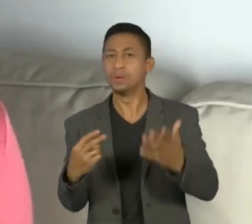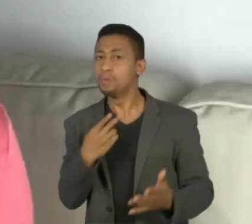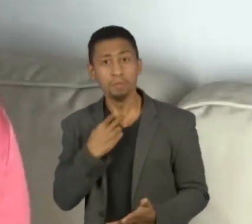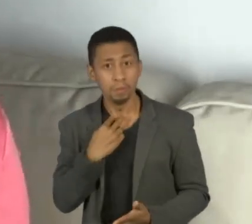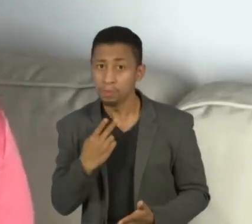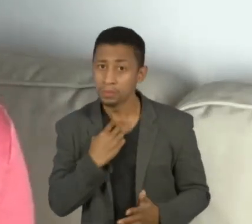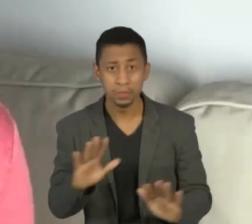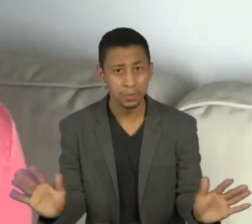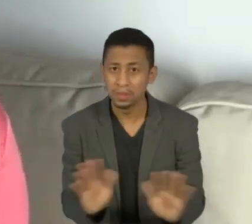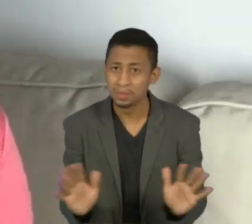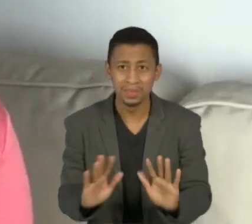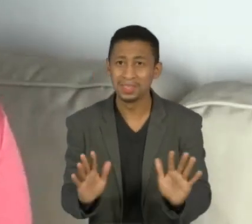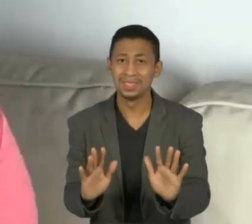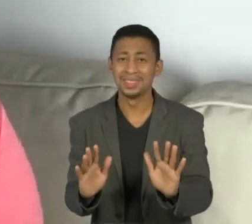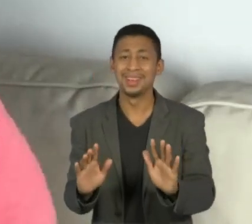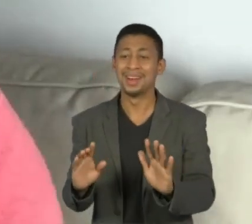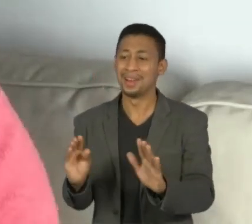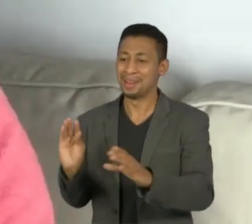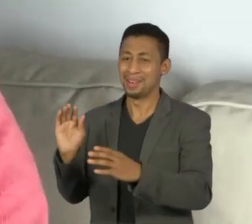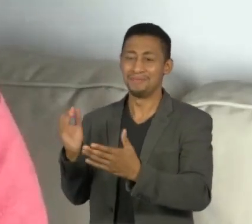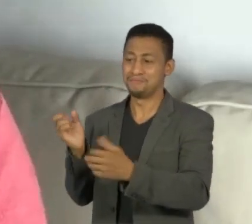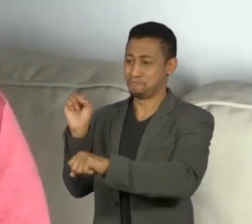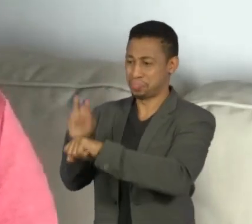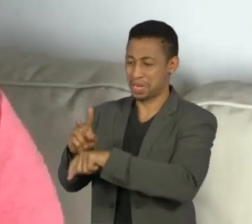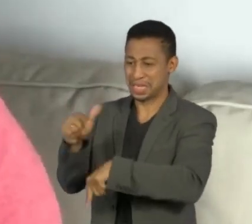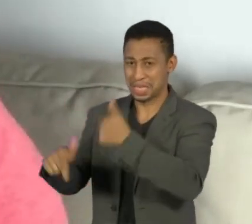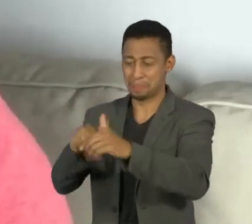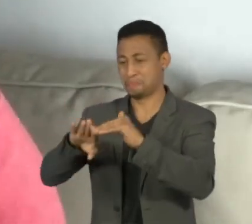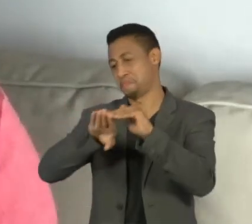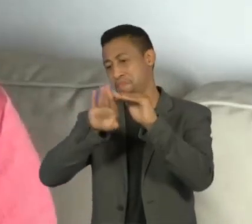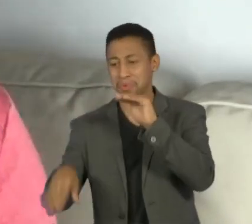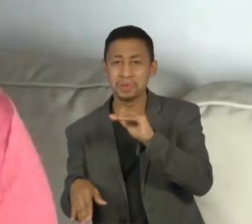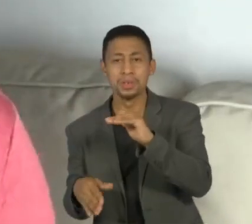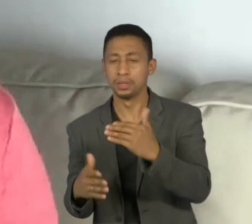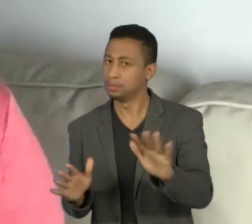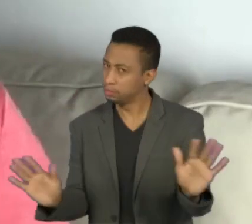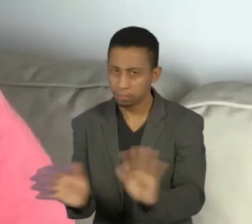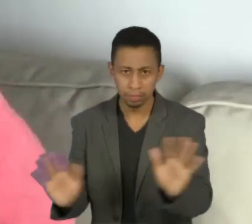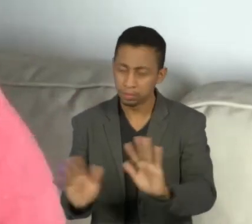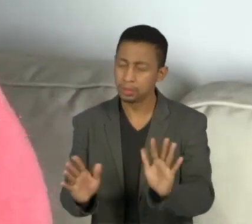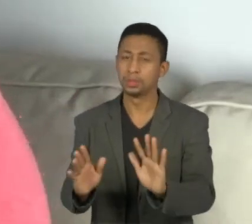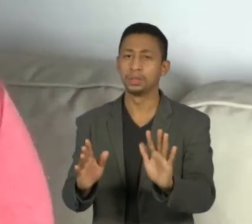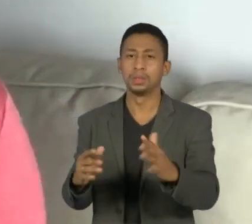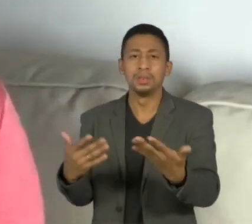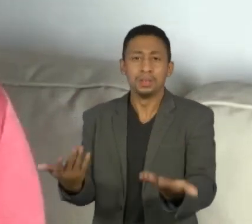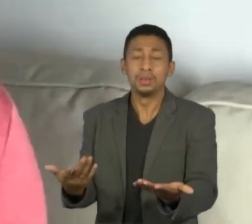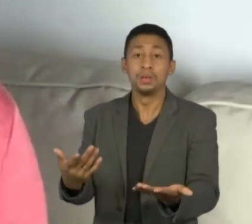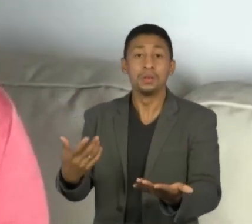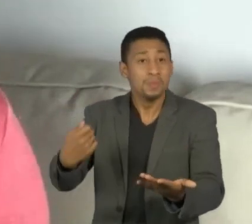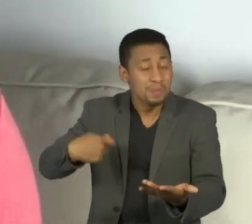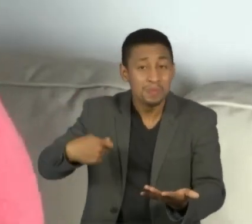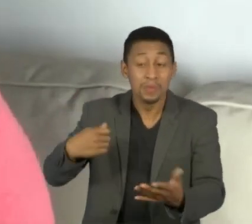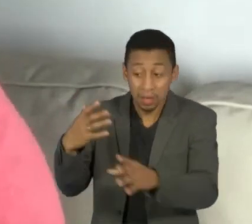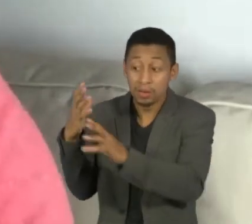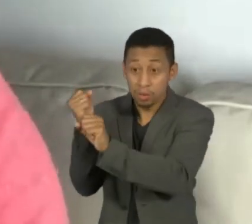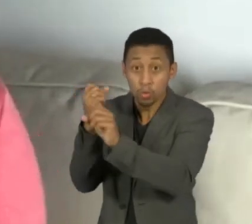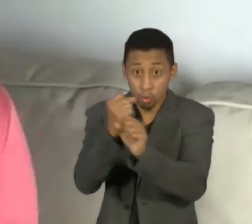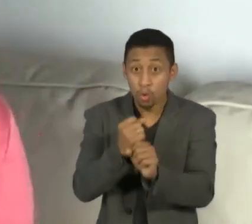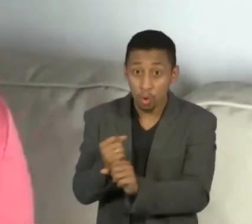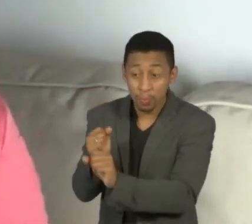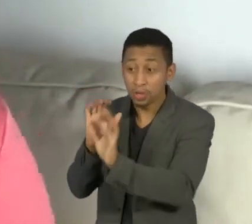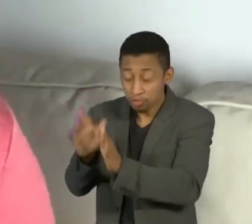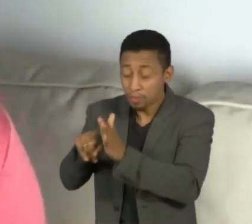jovens dentro de trabalhos que são subempregos, ganhando menos dinheiro, que são números muito comprovados por todos